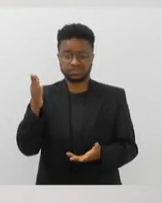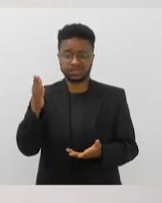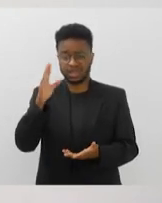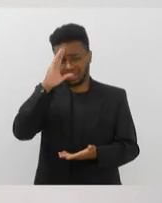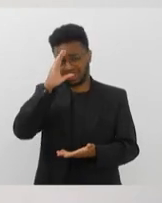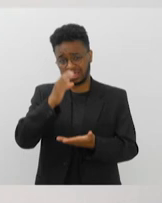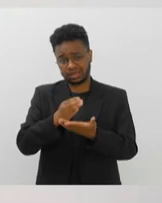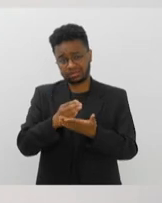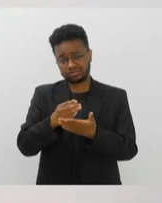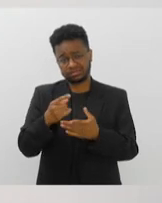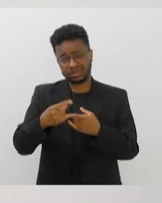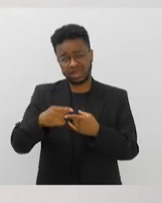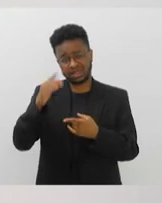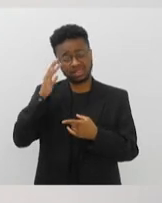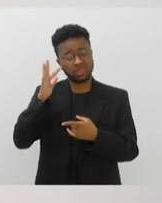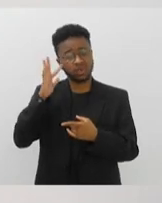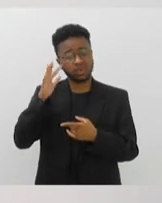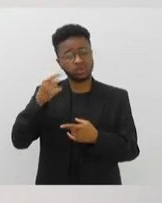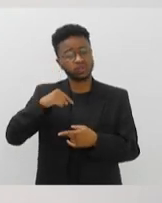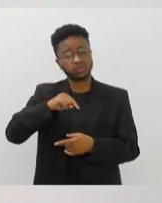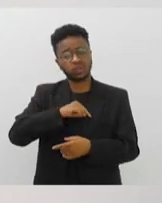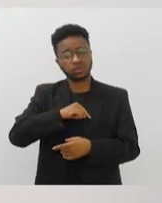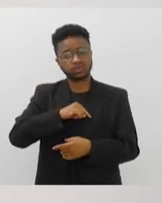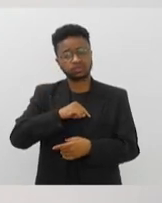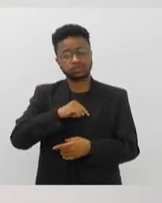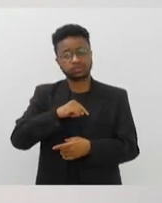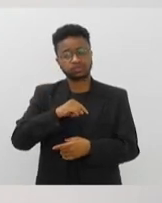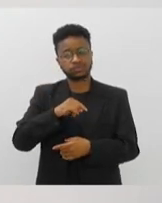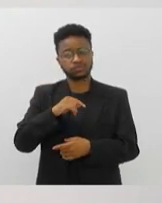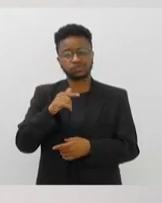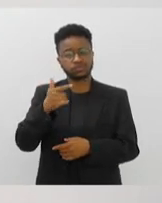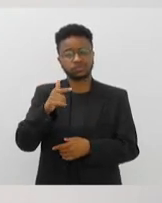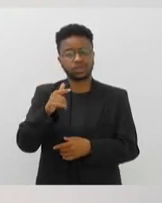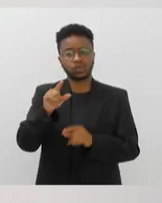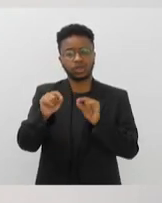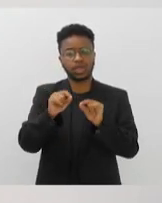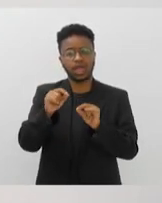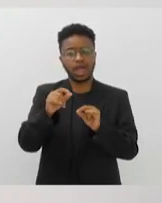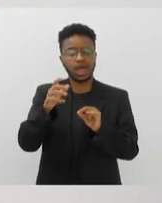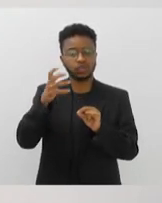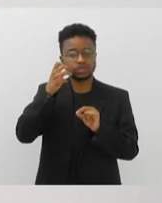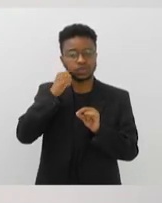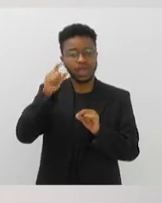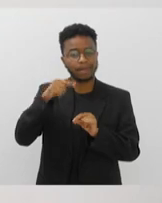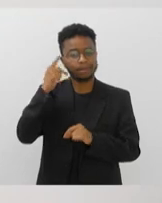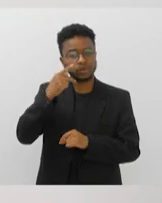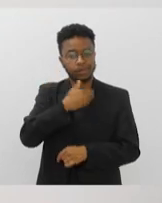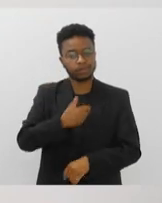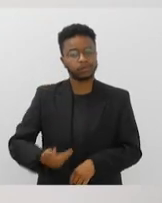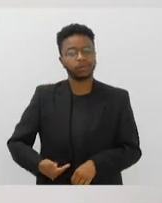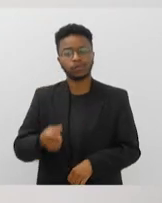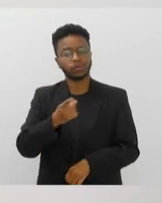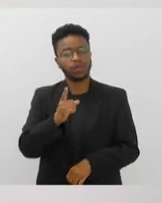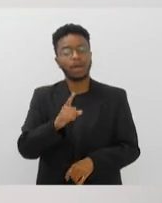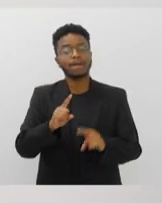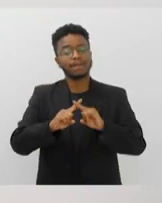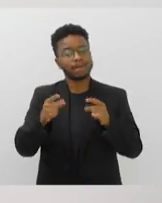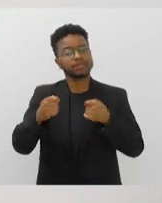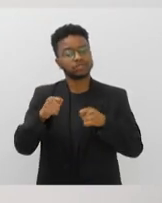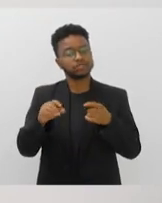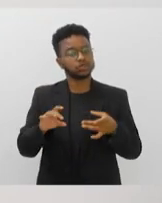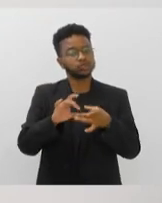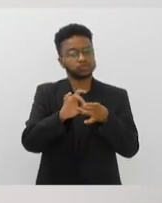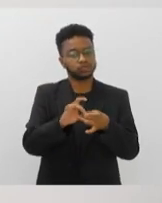a Gente Nem considera não é considerado adoção política pública mas adoção deveria ser deveria estar na no R das políticas públicas e não na